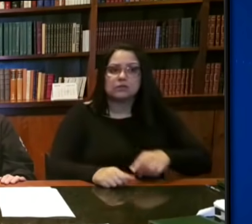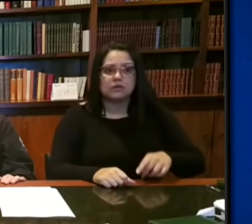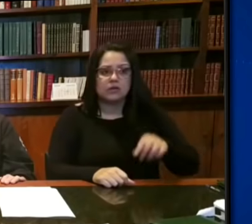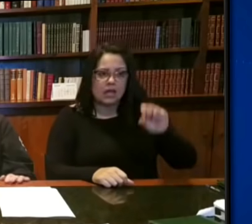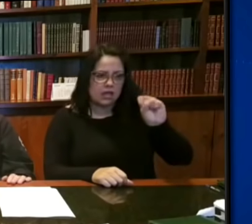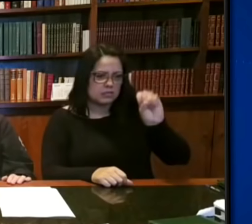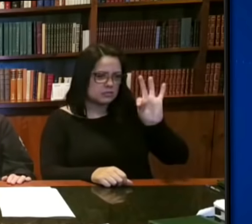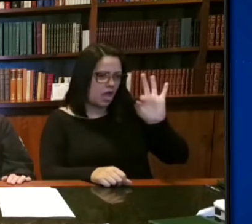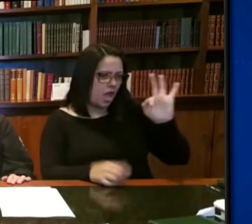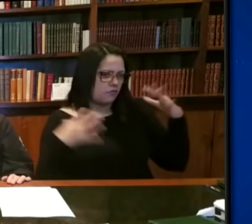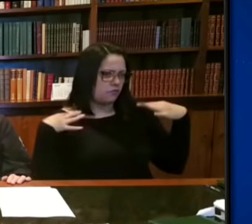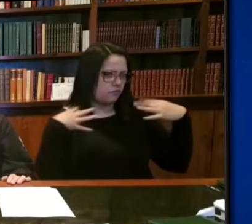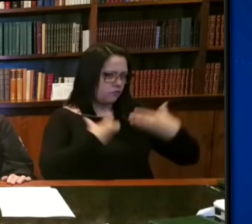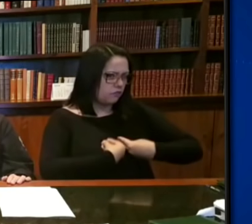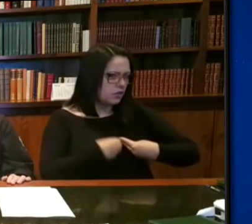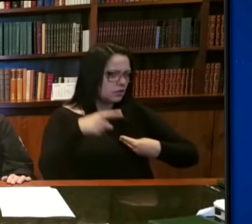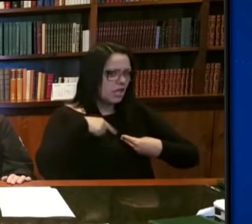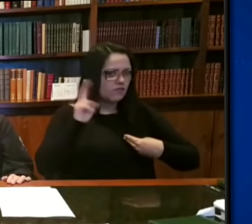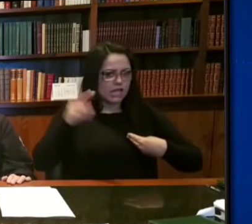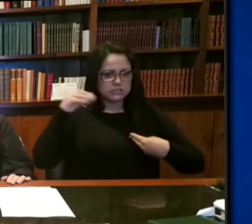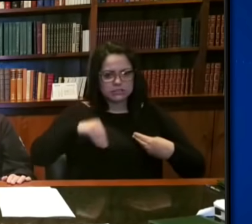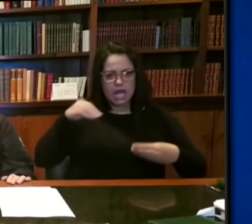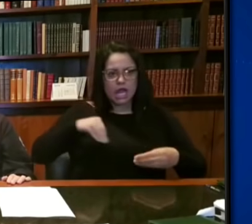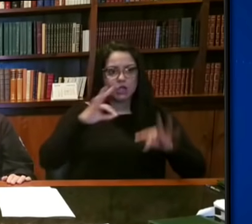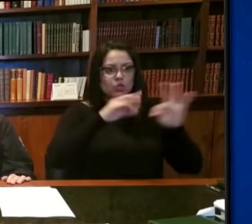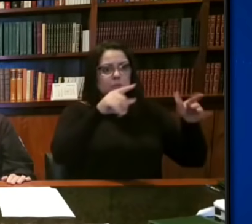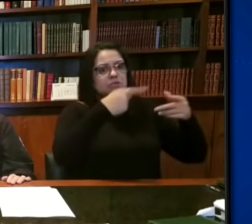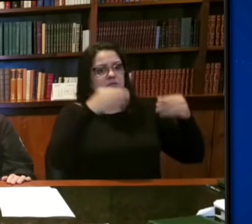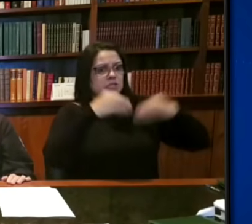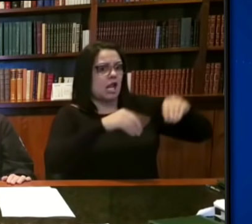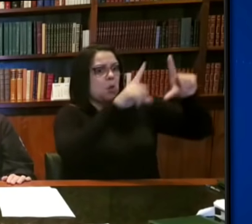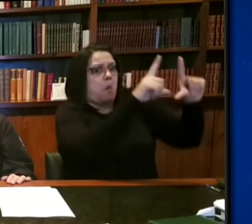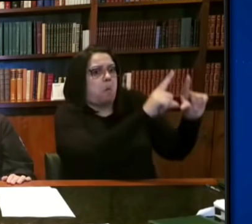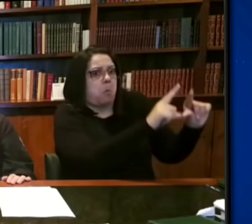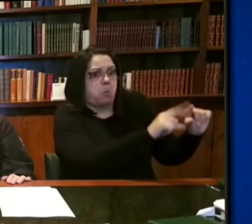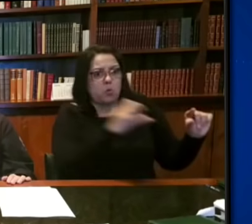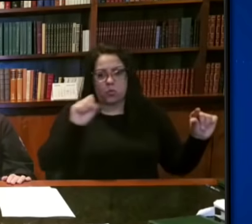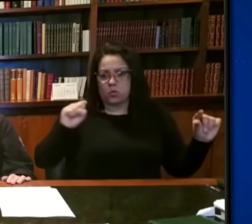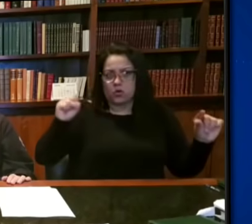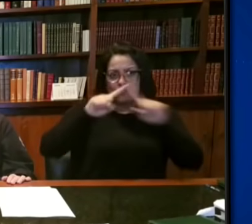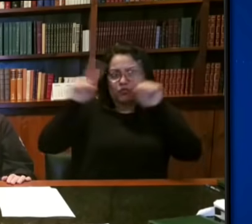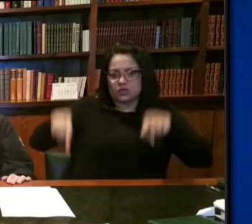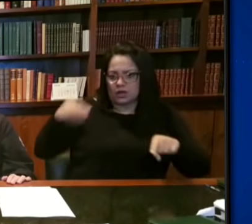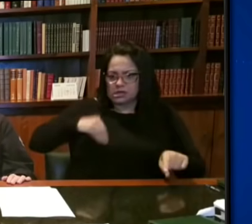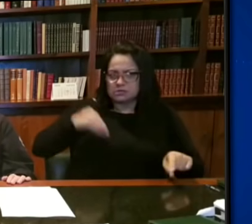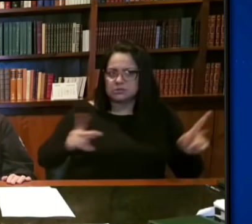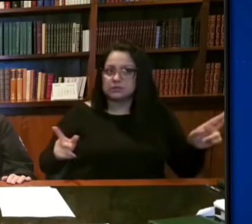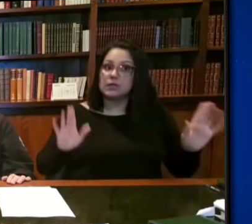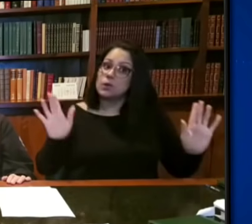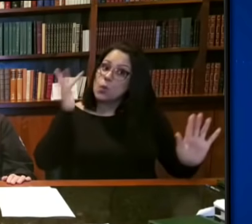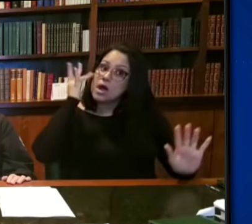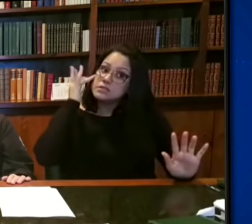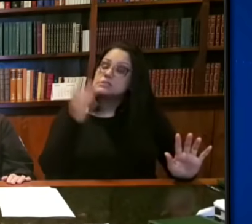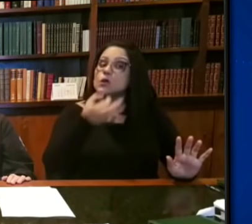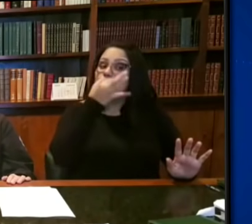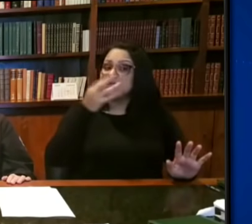não está errado de manter os salários na hora que todo mundo está perdendo? Então, por isso que eu achei ponderada a atitude do presidente. Tem